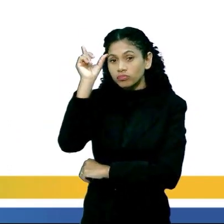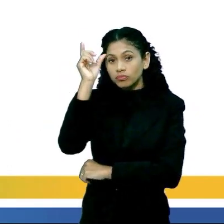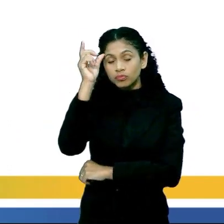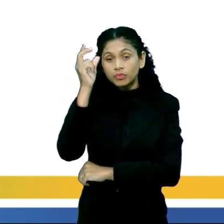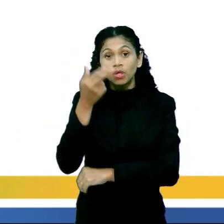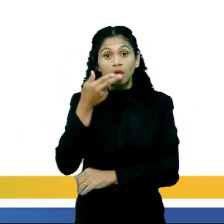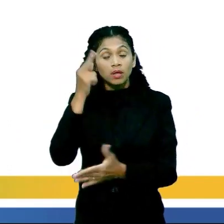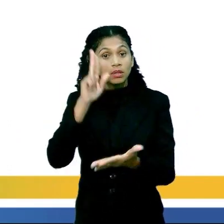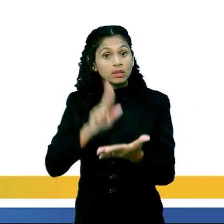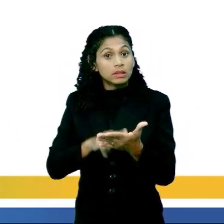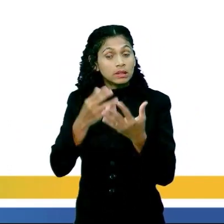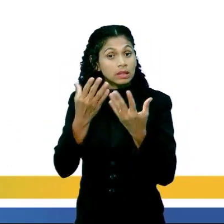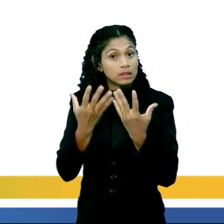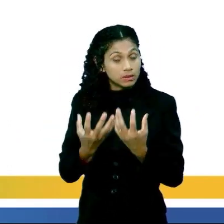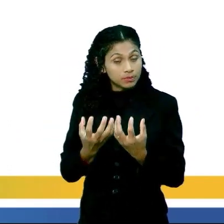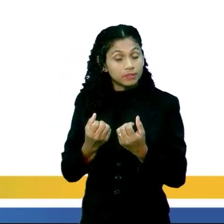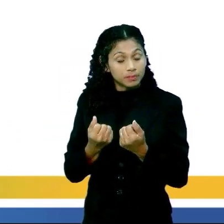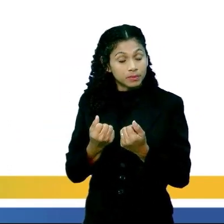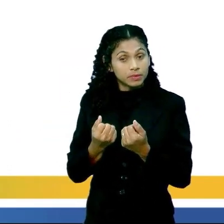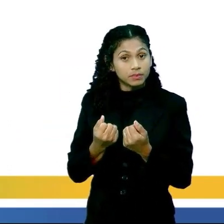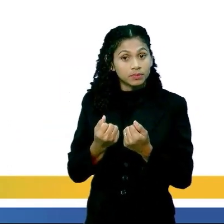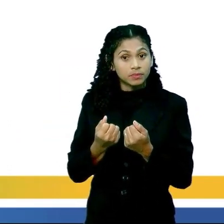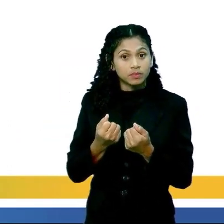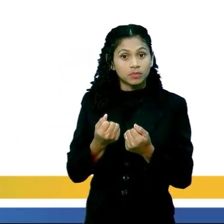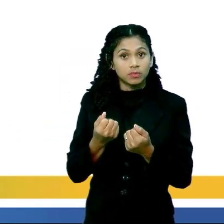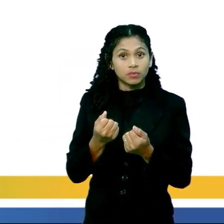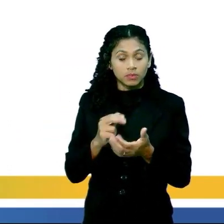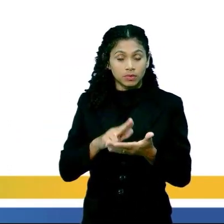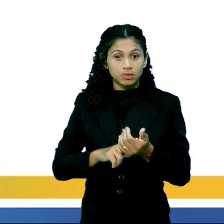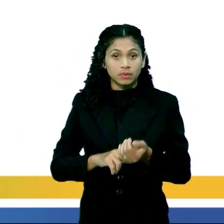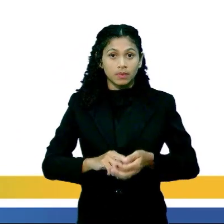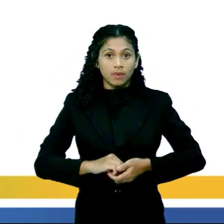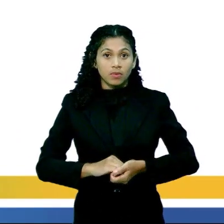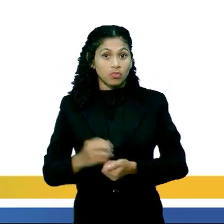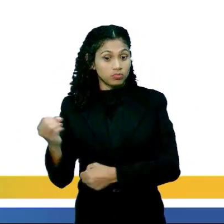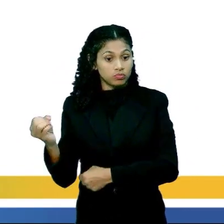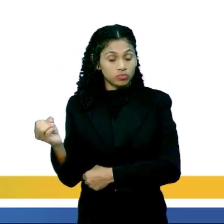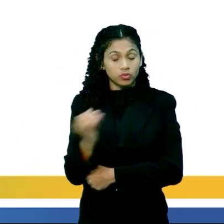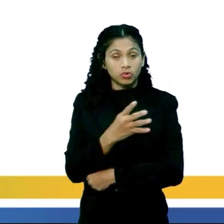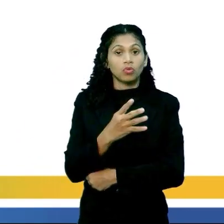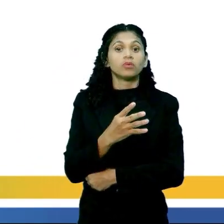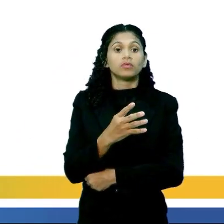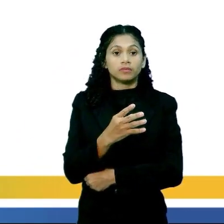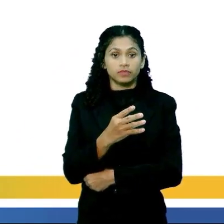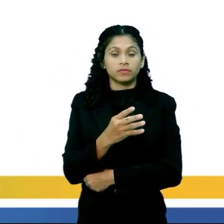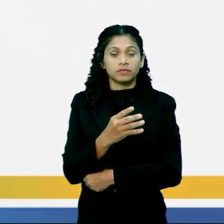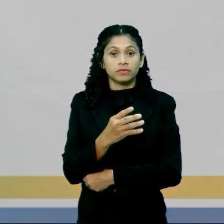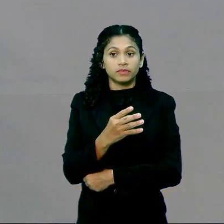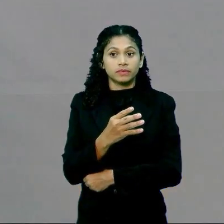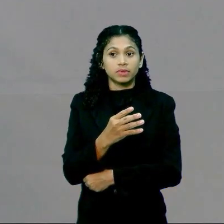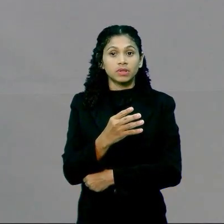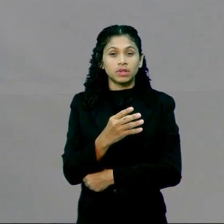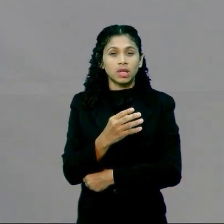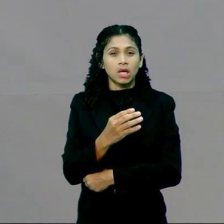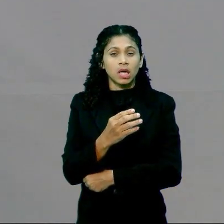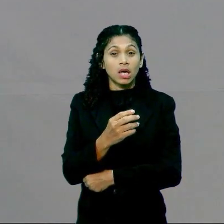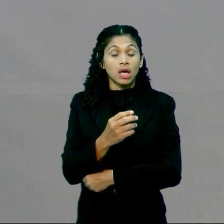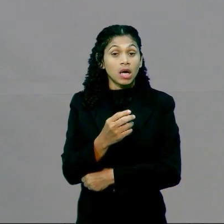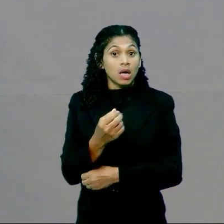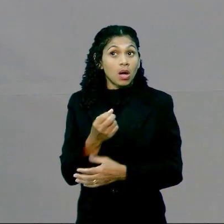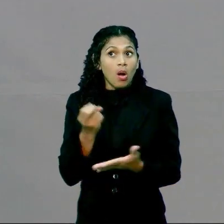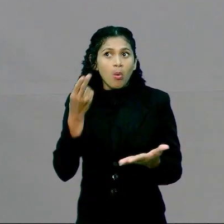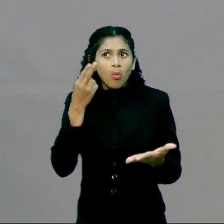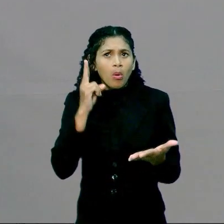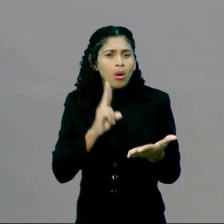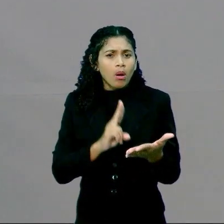nova carta, né, de vinhos do seu restaurante, né, dos seus restaurantes. E aí eu pergunto a você